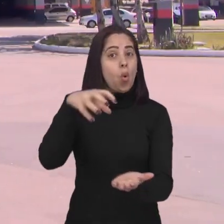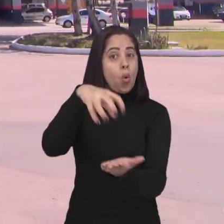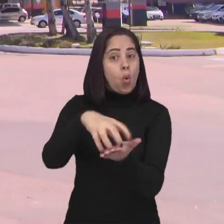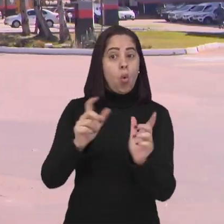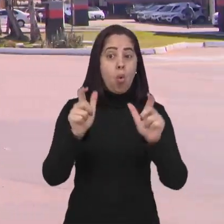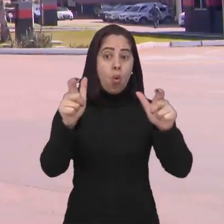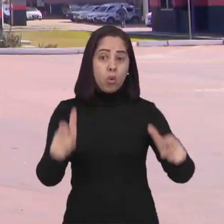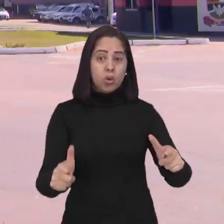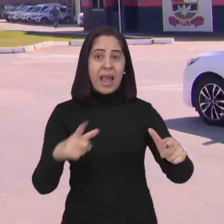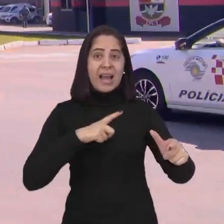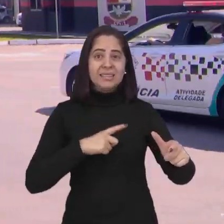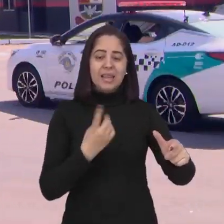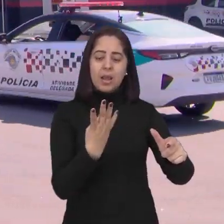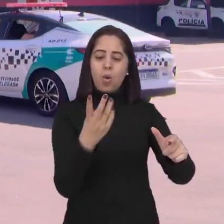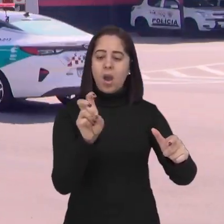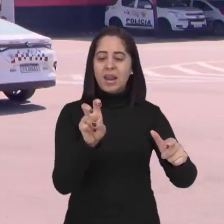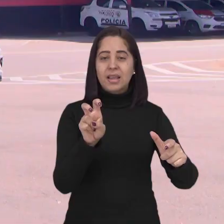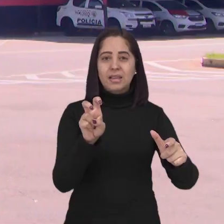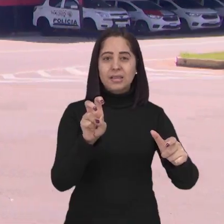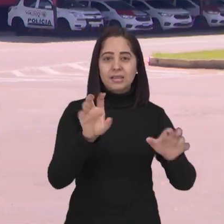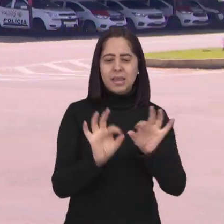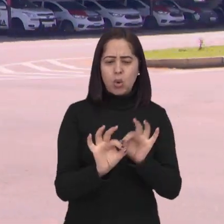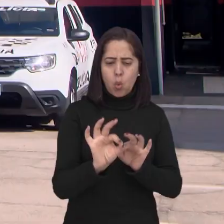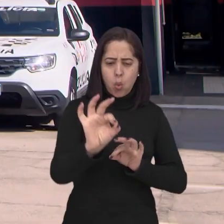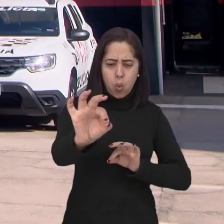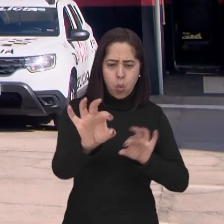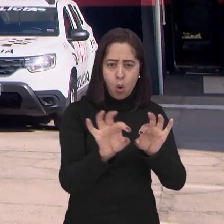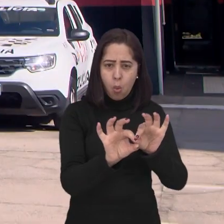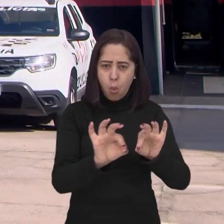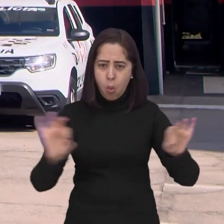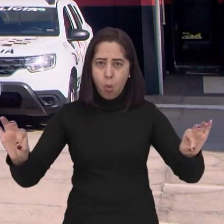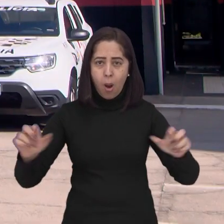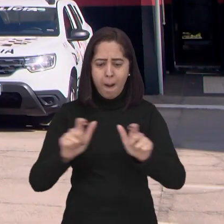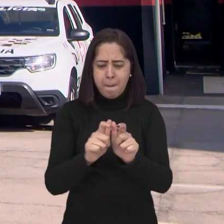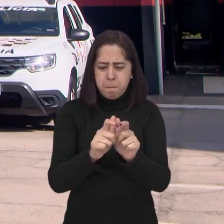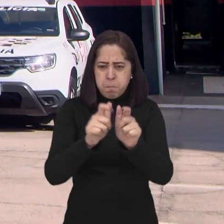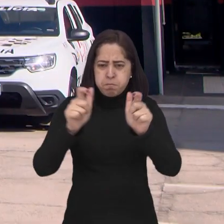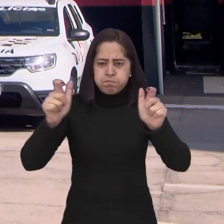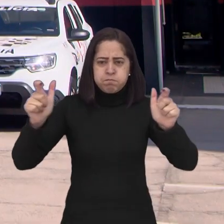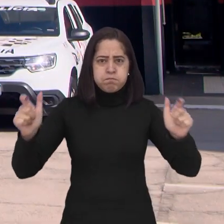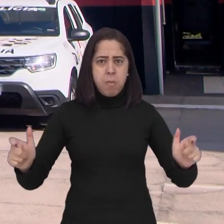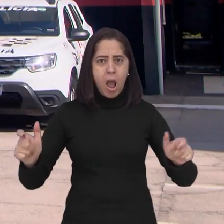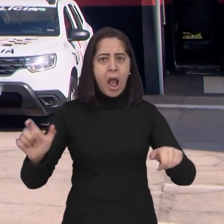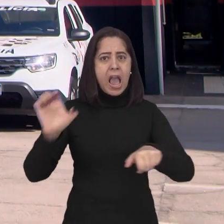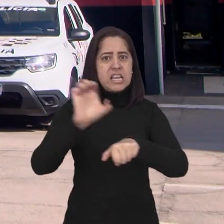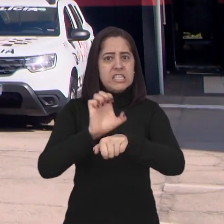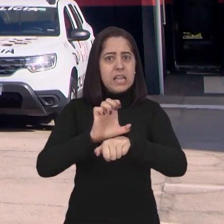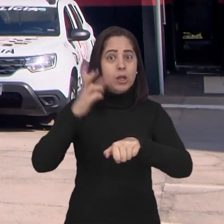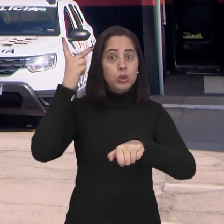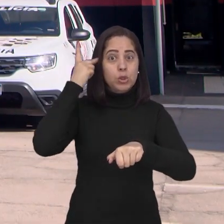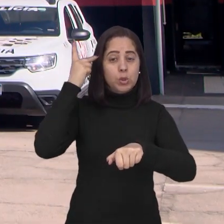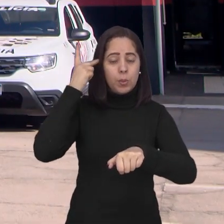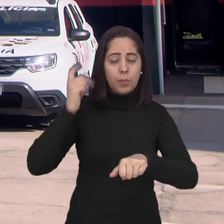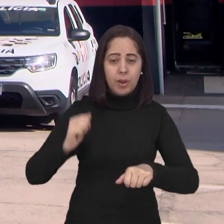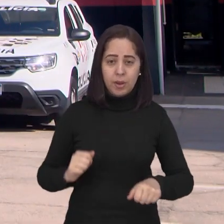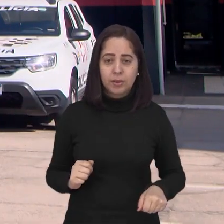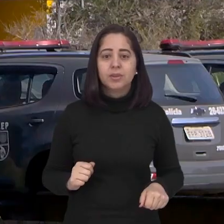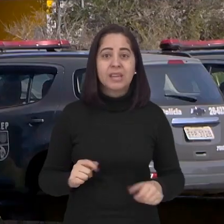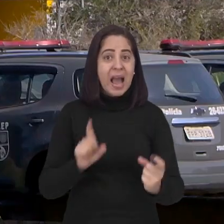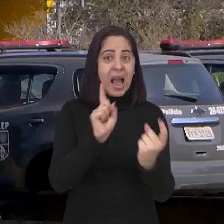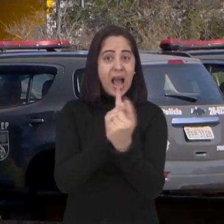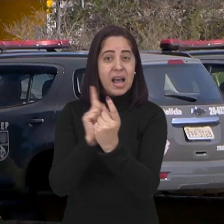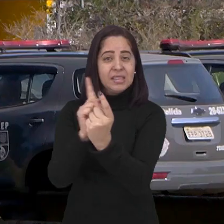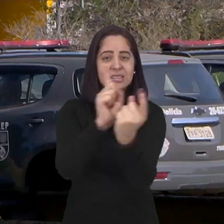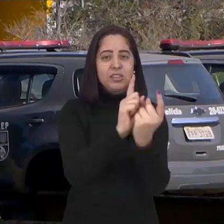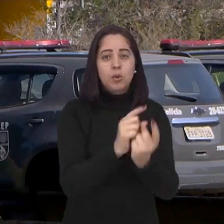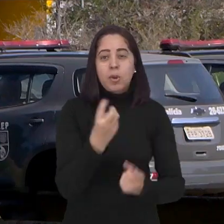O local, com 45 mil metros quadrados, é um dos maiores complexos de segurança do estado de São Paulo